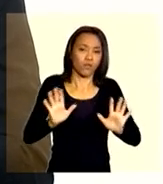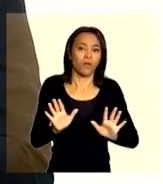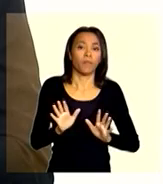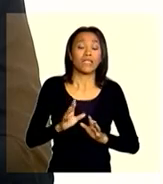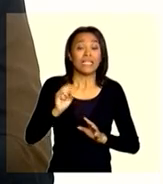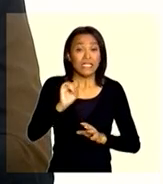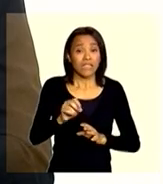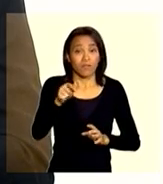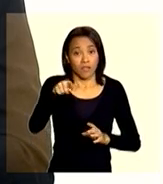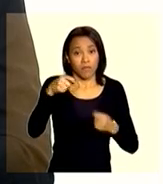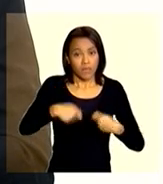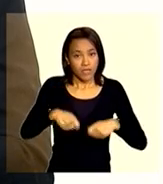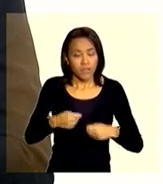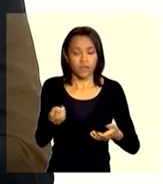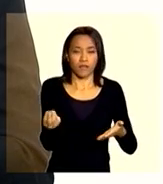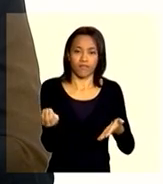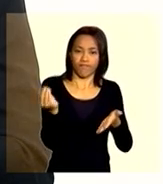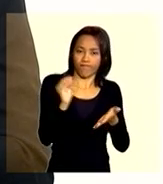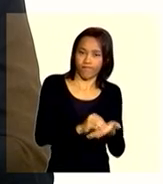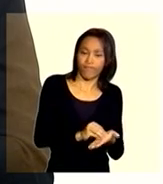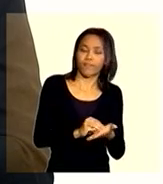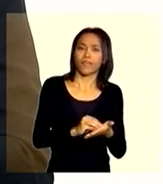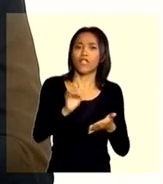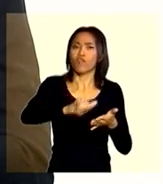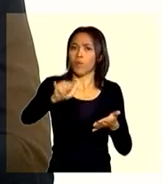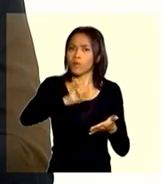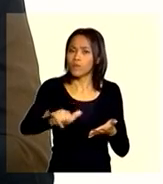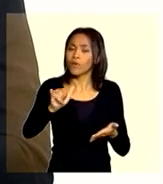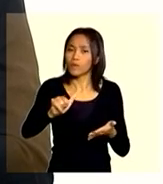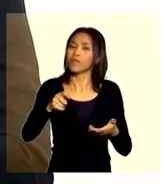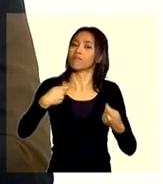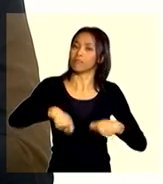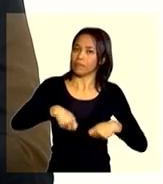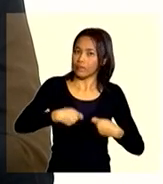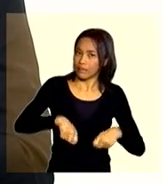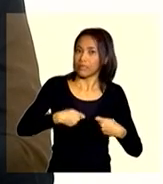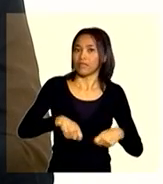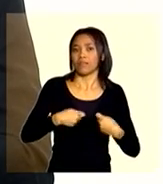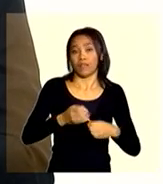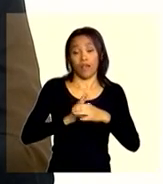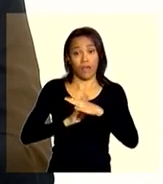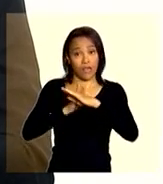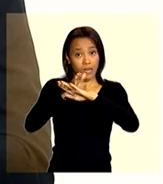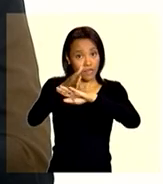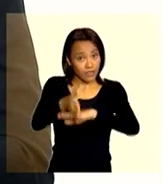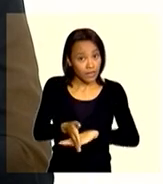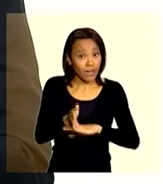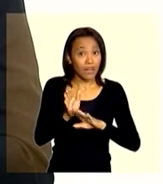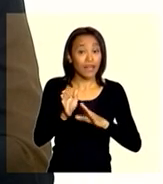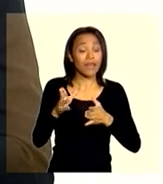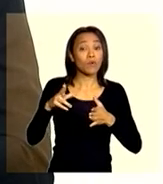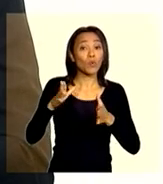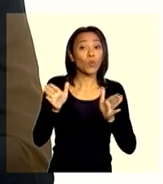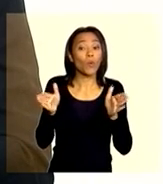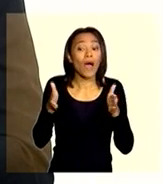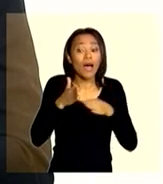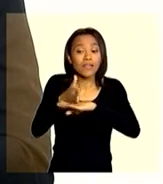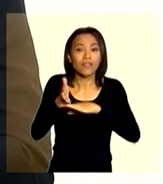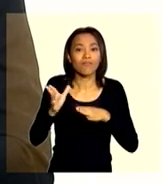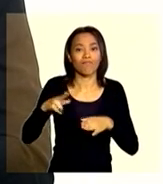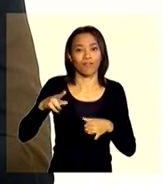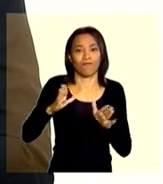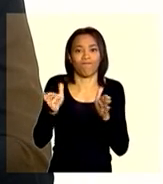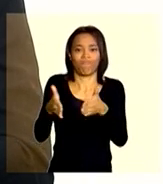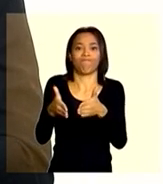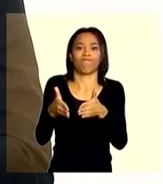editar inserir informações no C suas Realmente você precisa entrar no acesso restrito Então você precisa de